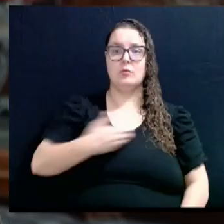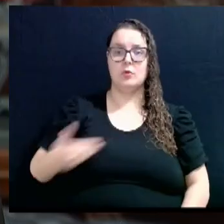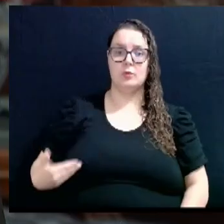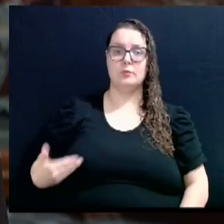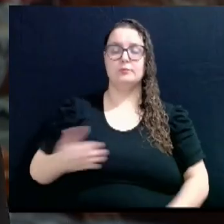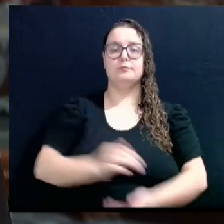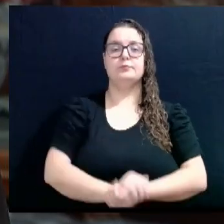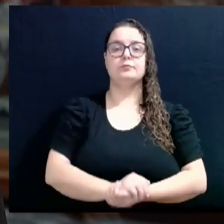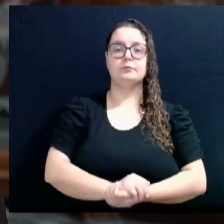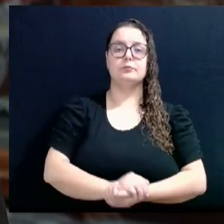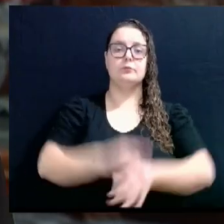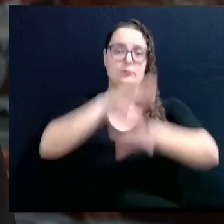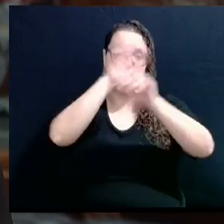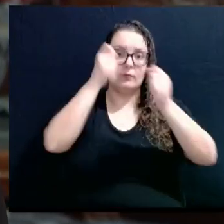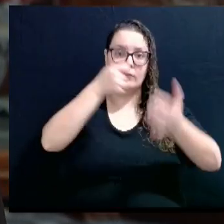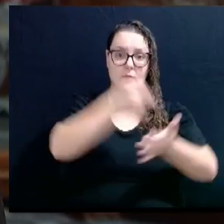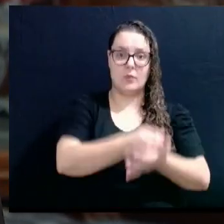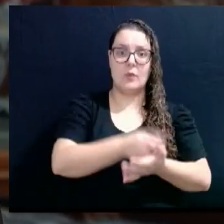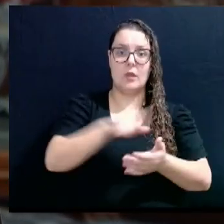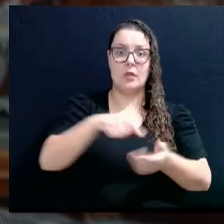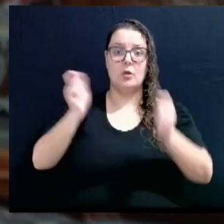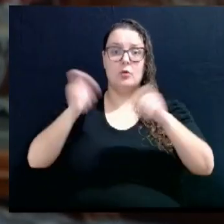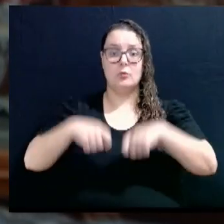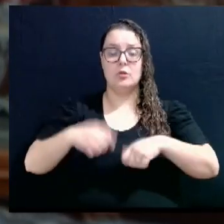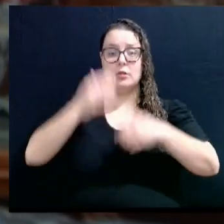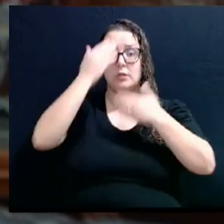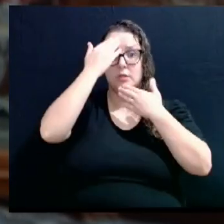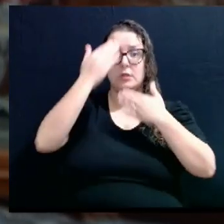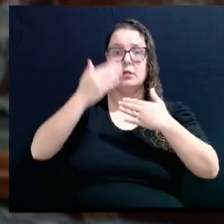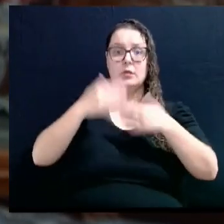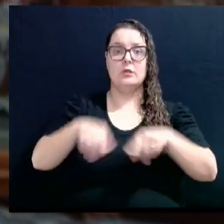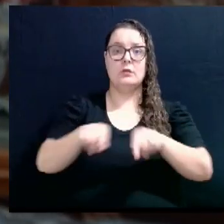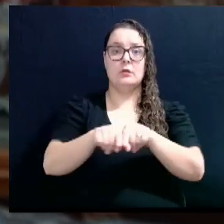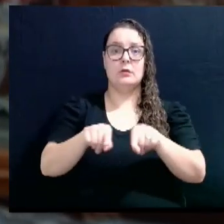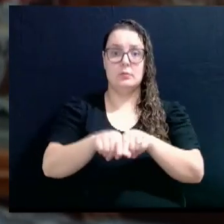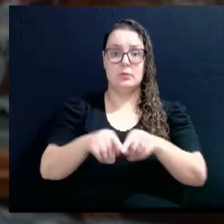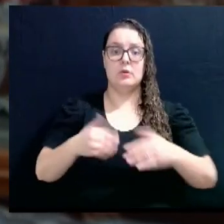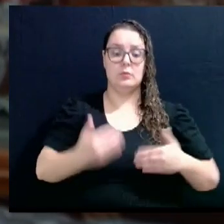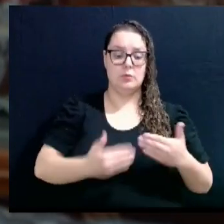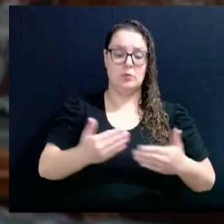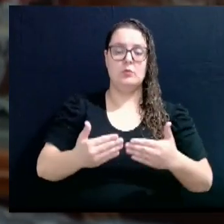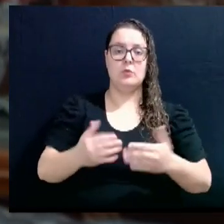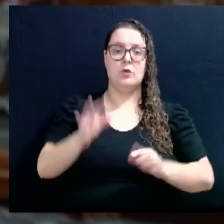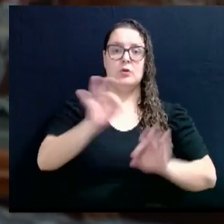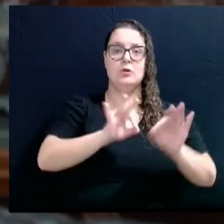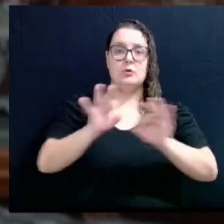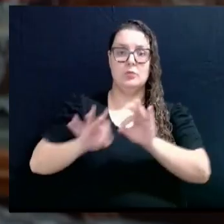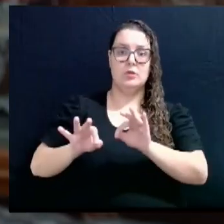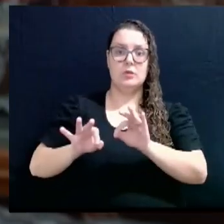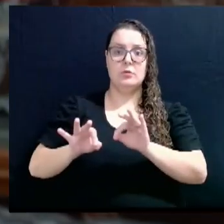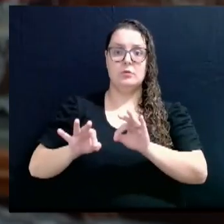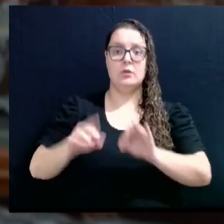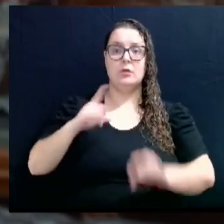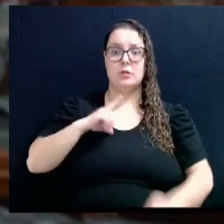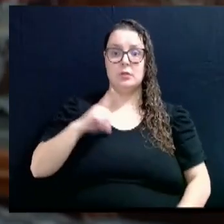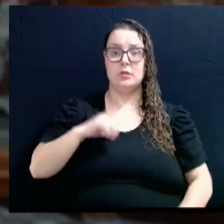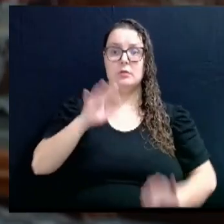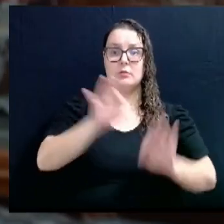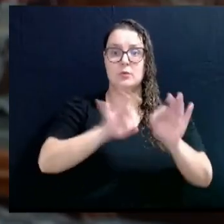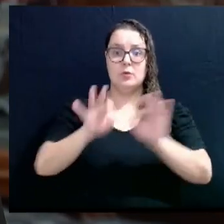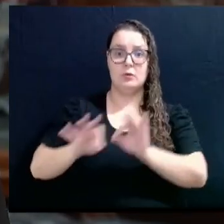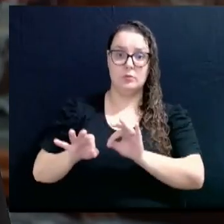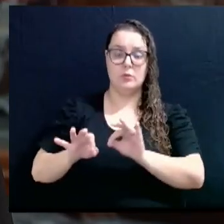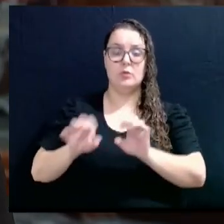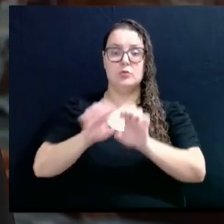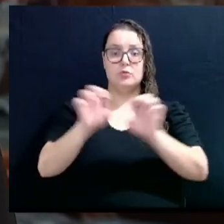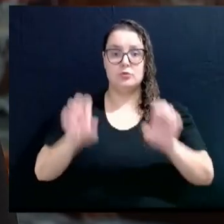né? E isso é possível graças também ao aprimoramento do nosso processo de planejamento. Como nós temos um planejamento bem estruturado, a gente